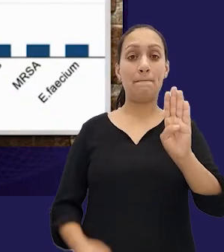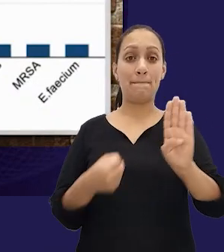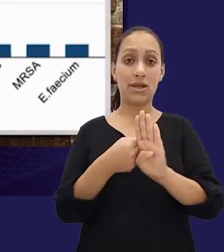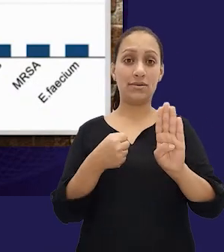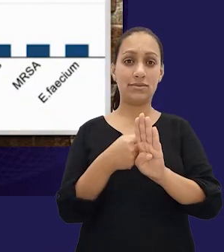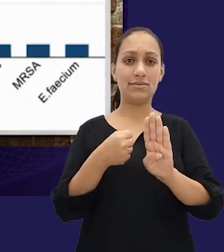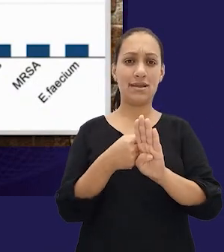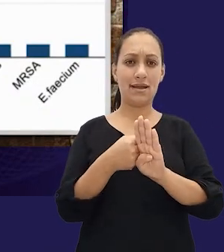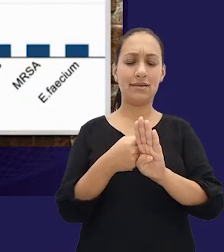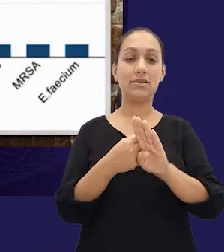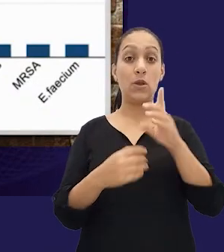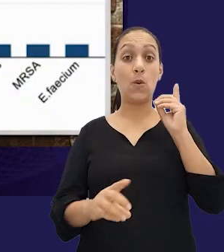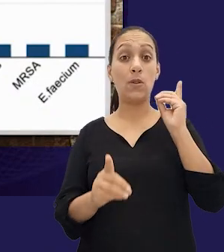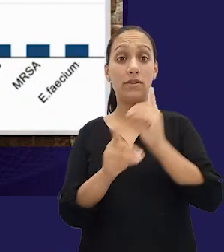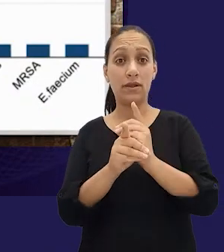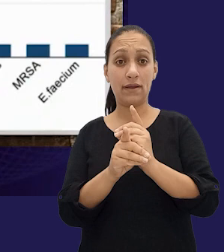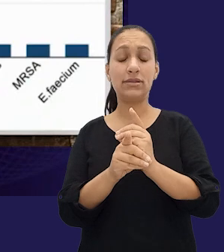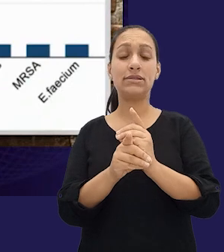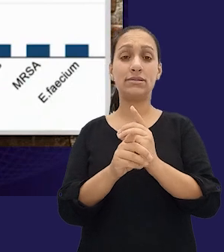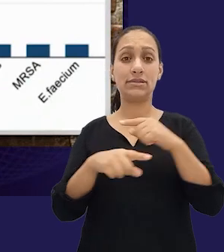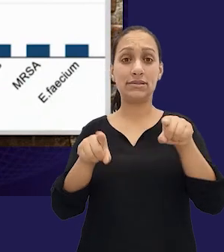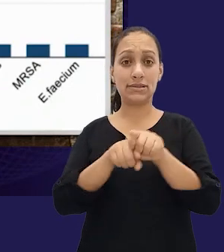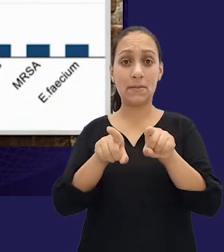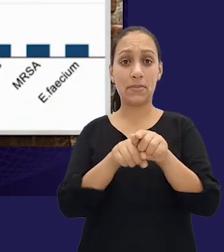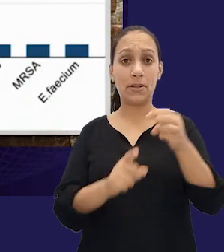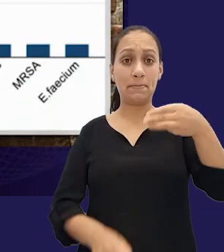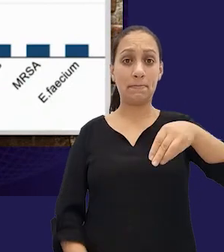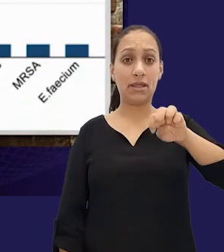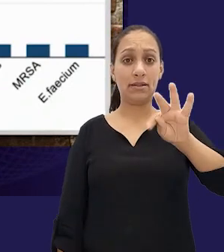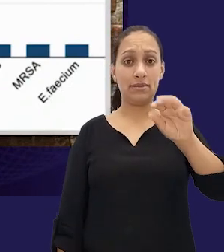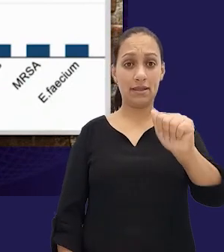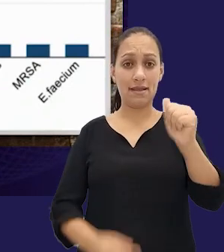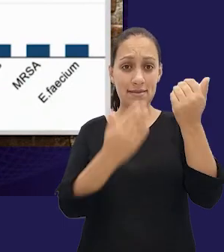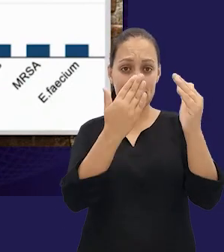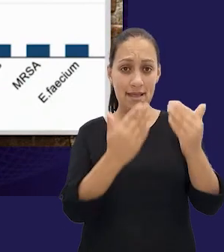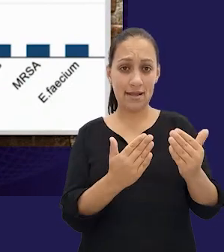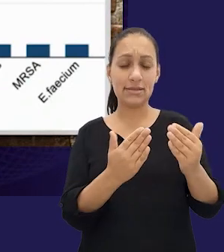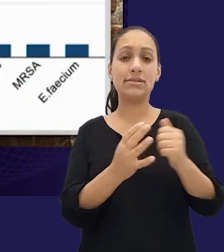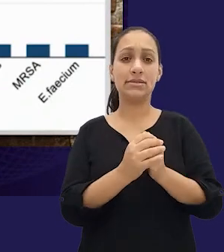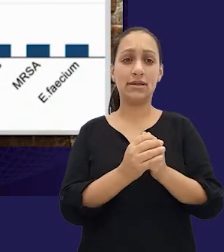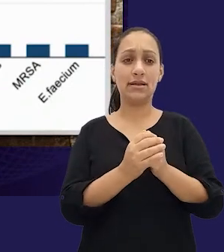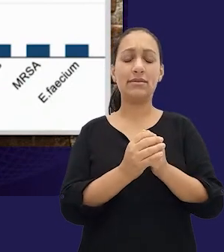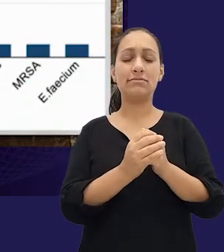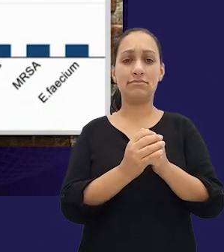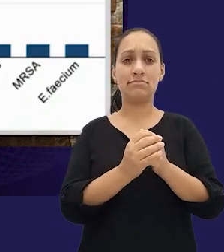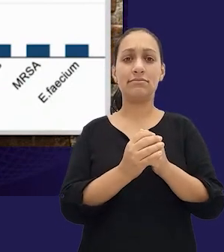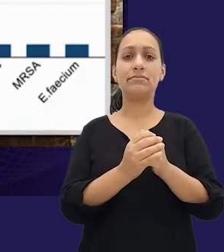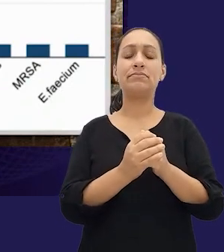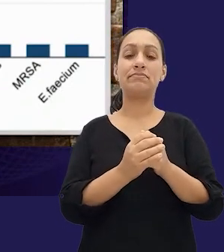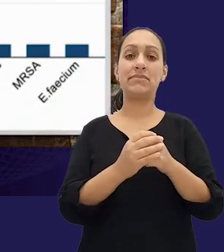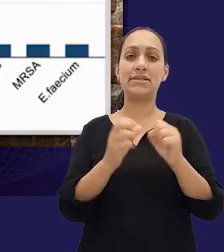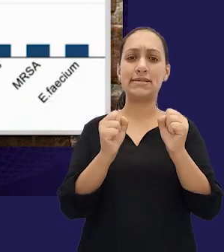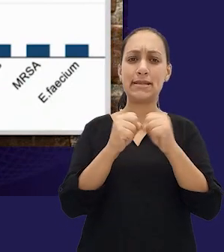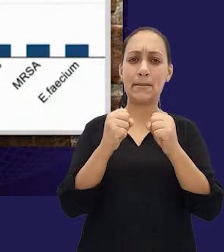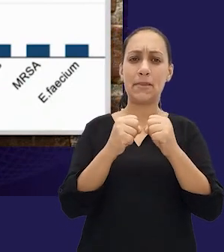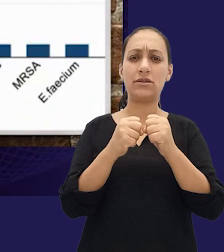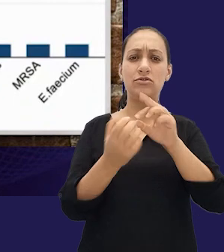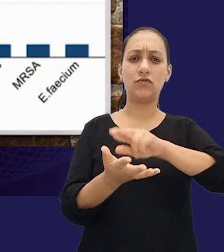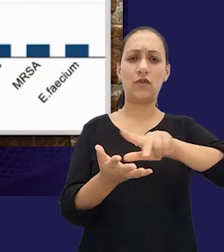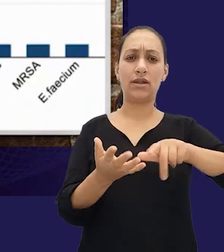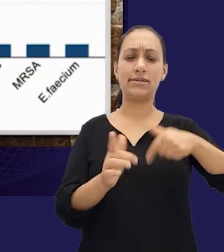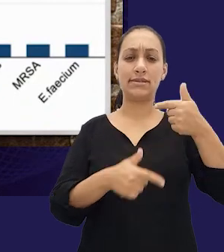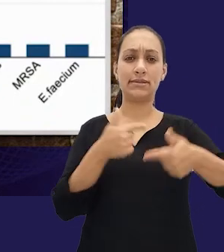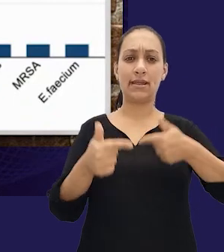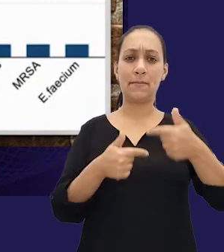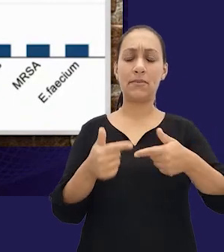que foram encontradas, né? Também foi uma meta-análise, né? Uma revisão sistemática e uma meta-análise de diferentes